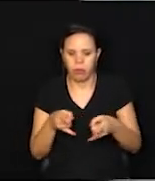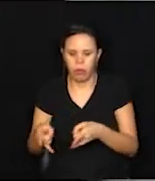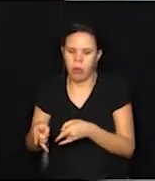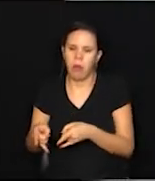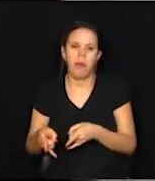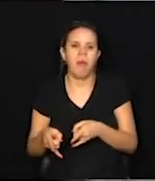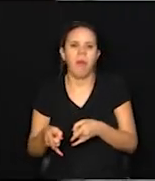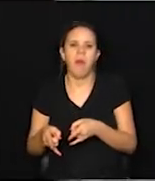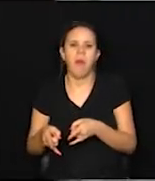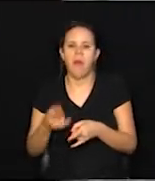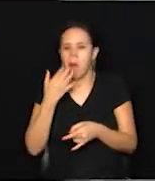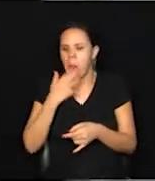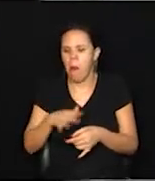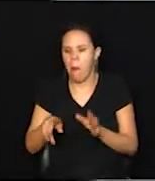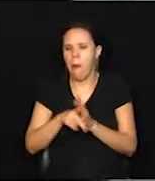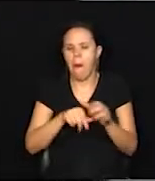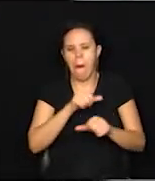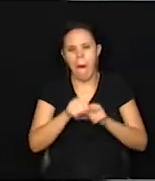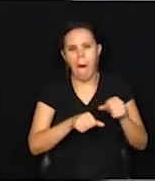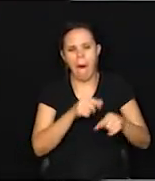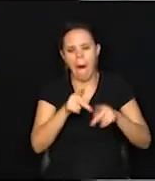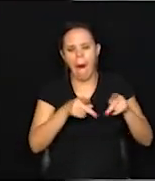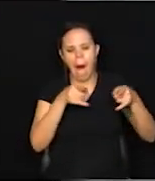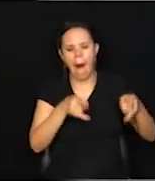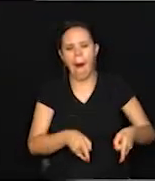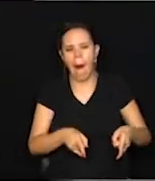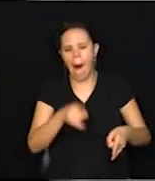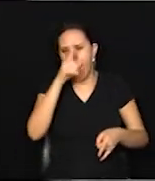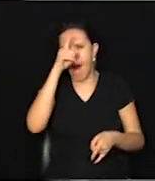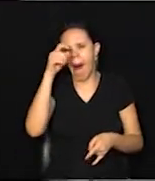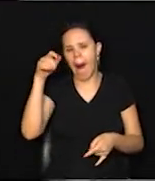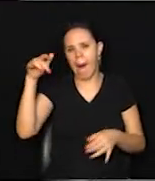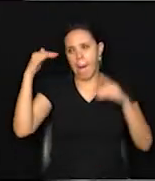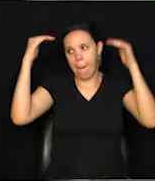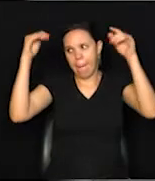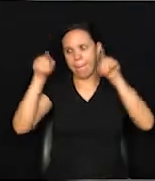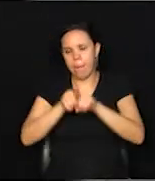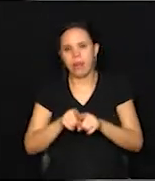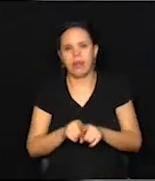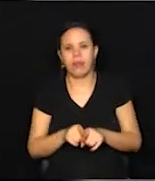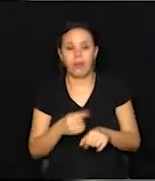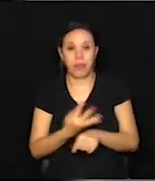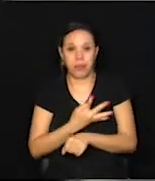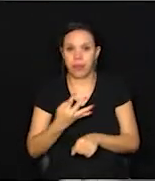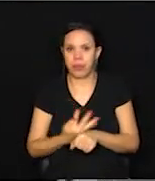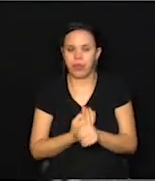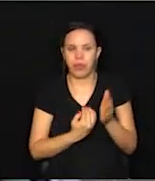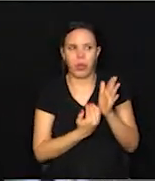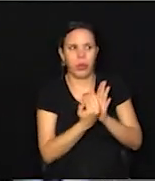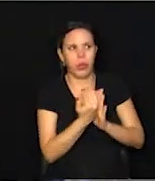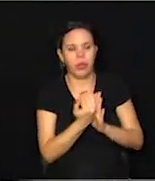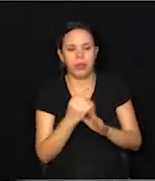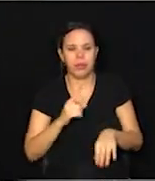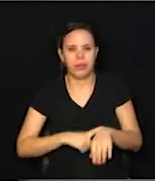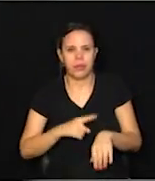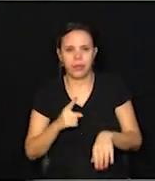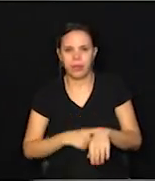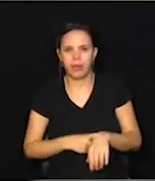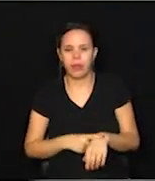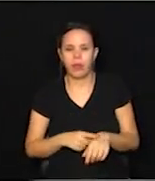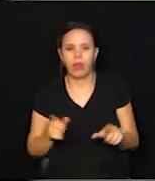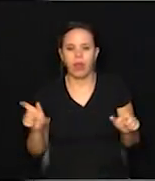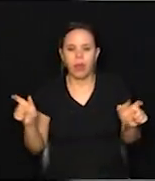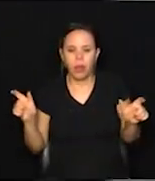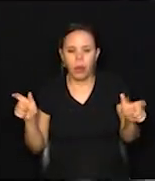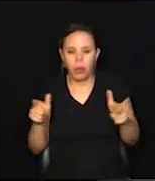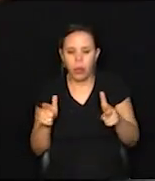leitos adultos, né, de forma a suportar esse aumento. Então, quer dizer, a gente está no momento de uma leve